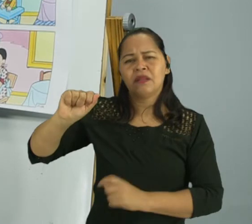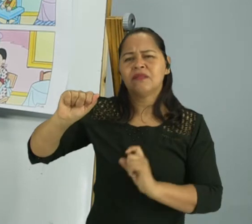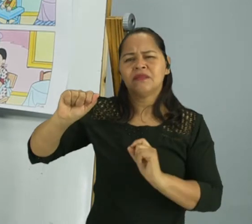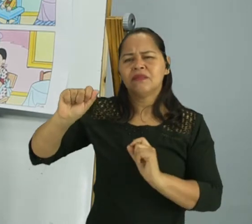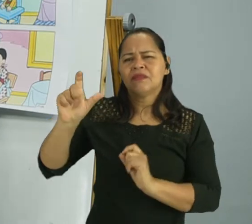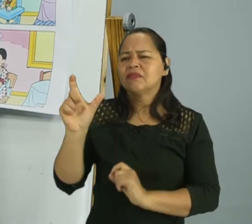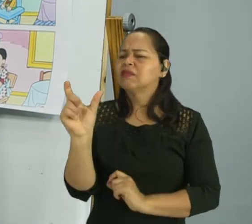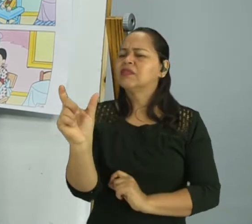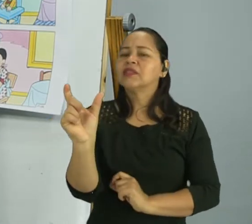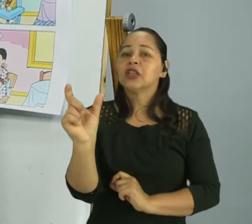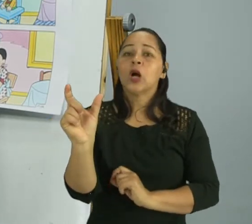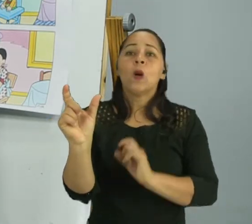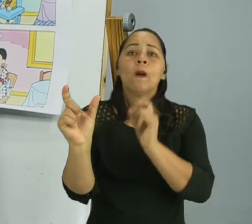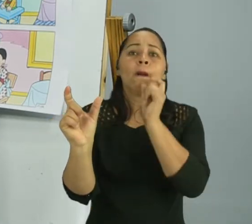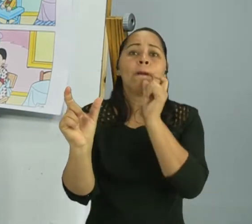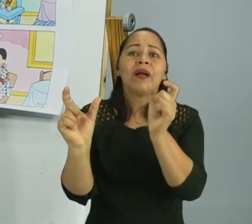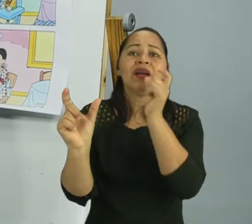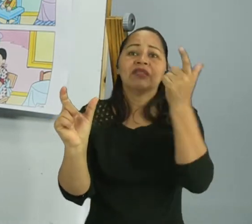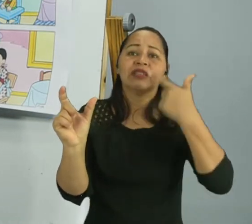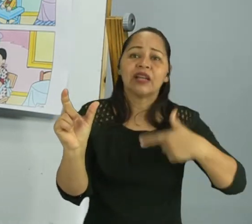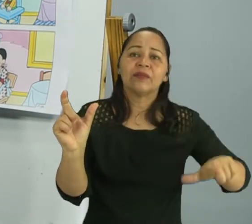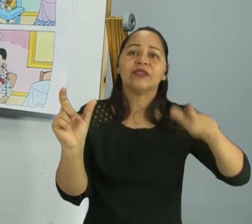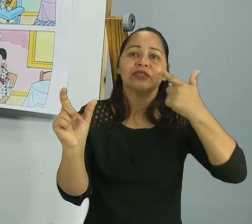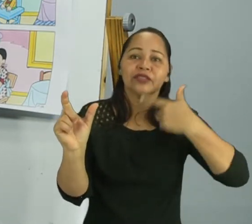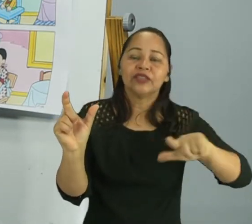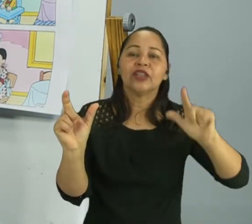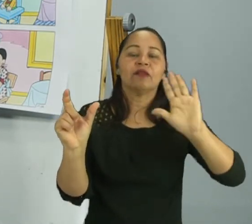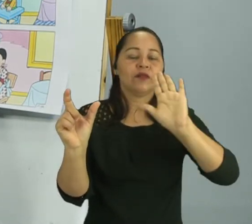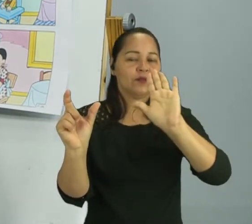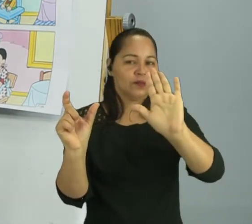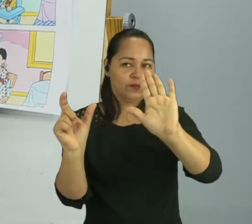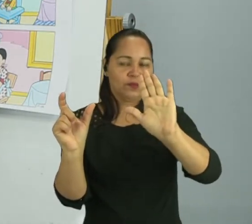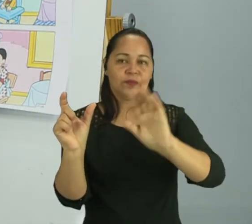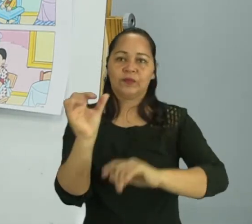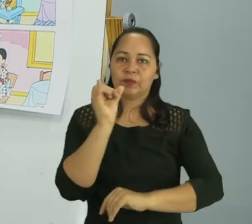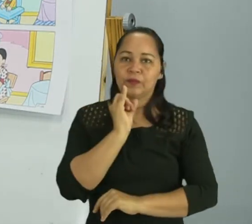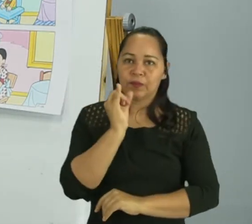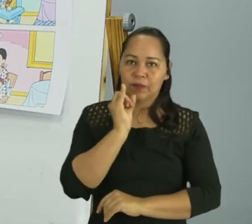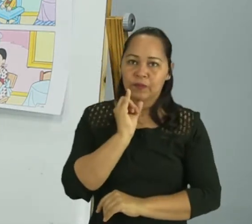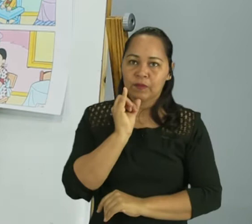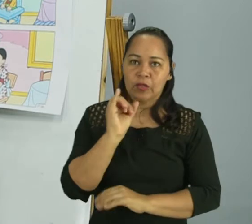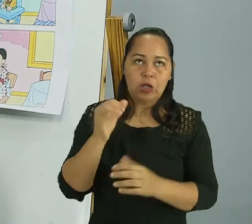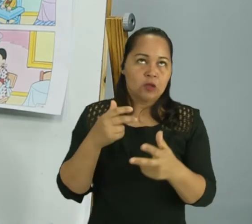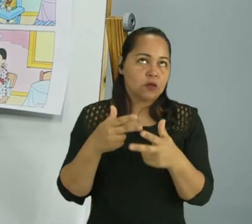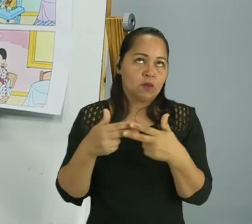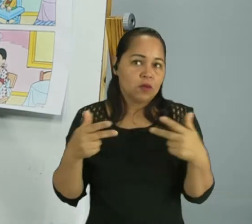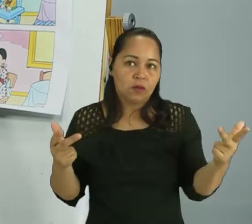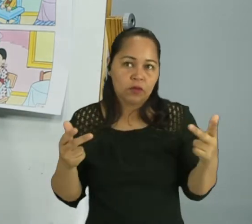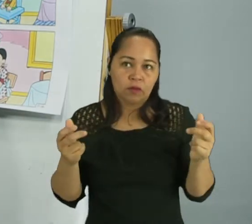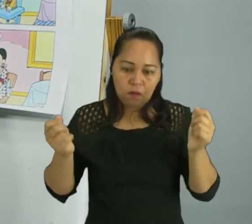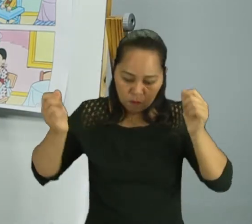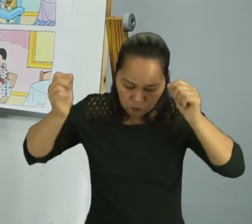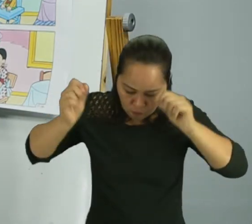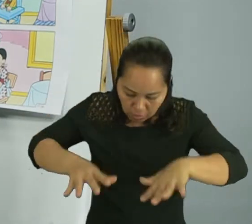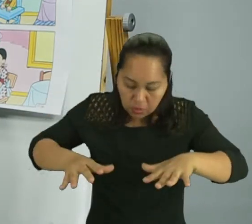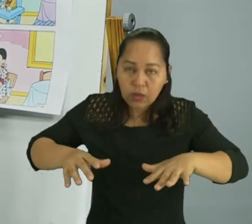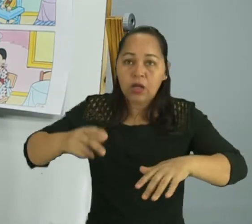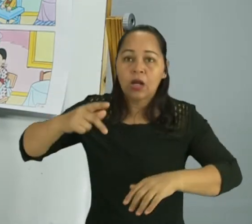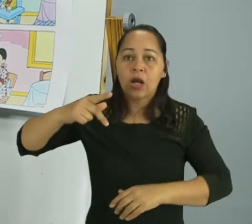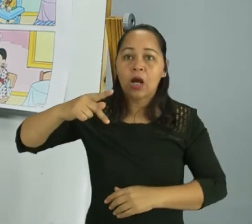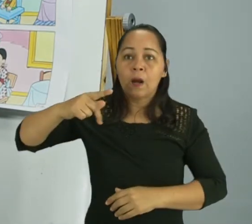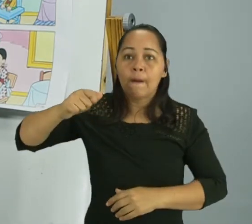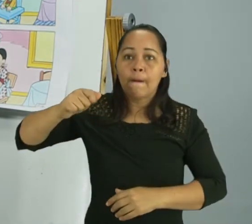que simbolizam som. Quando algo cai no chão, pá! Aquele